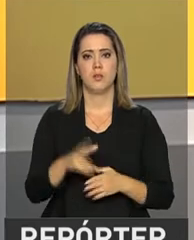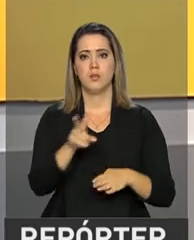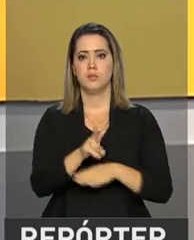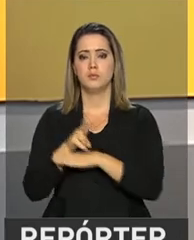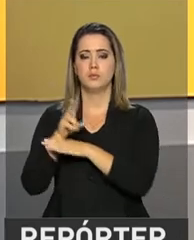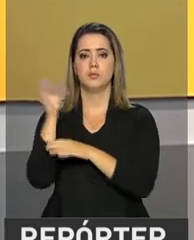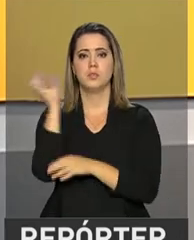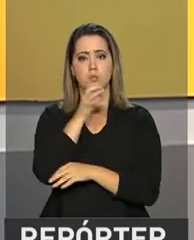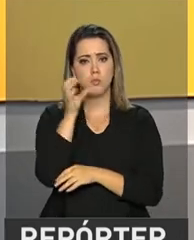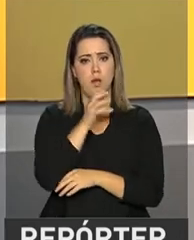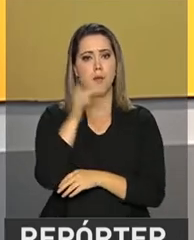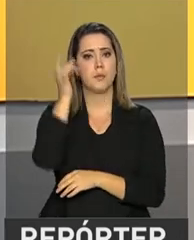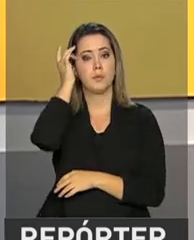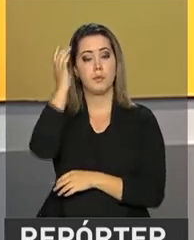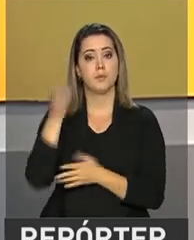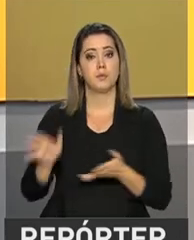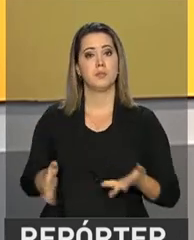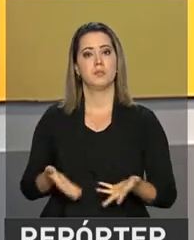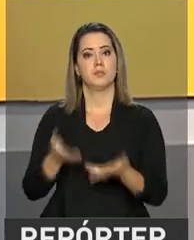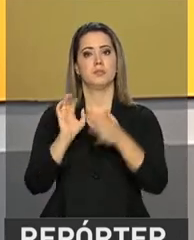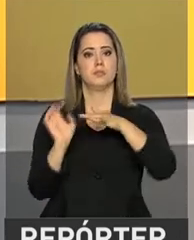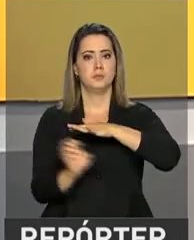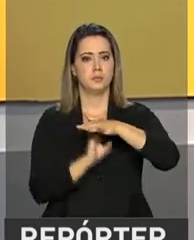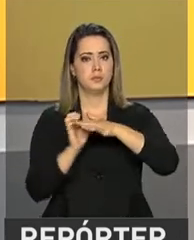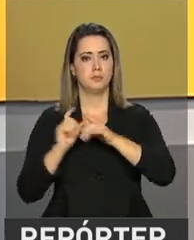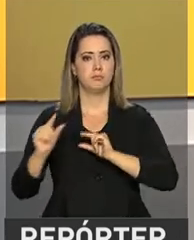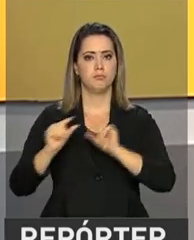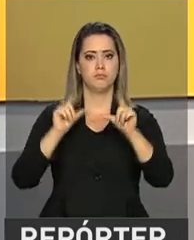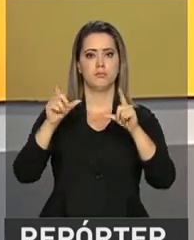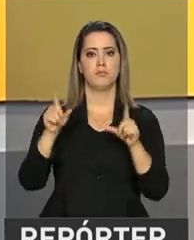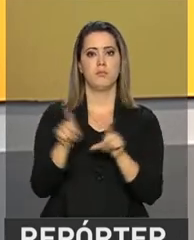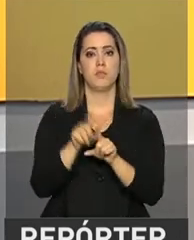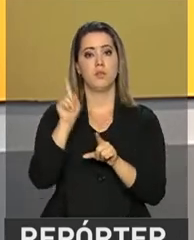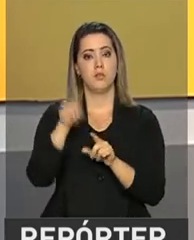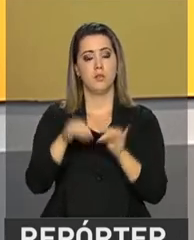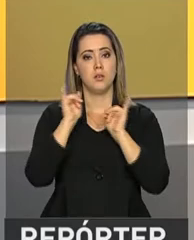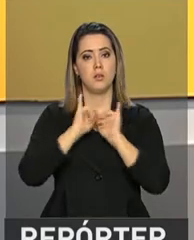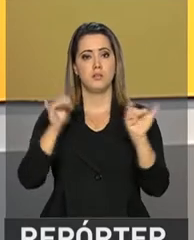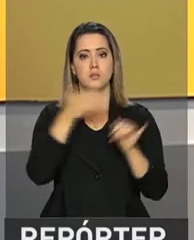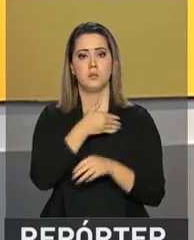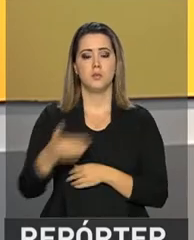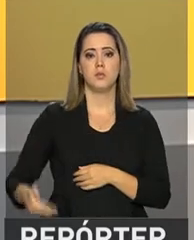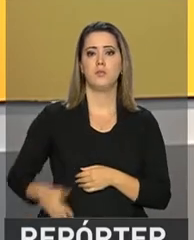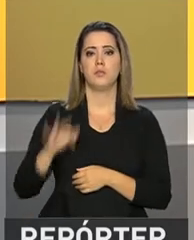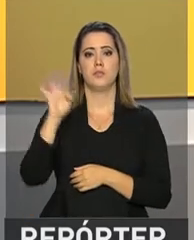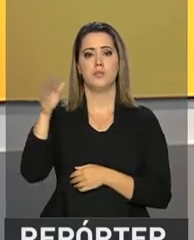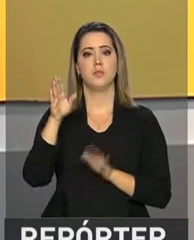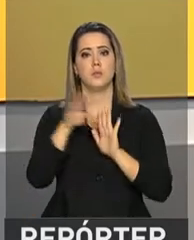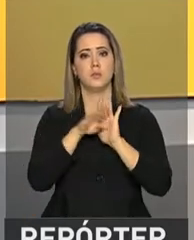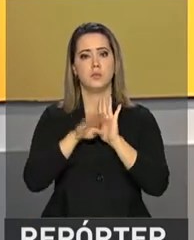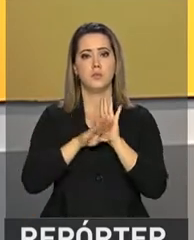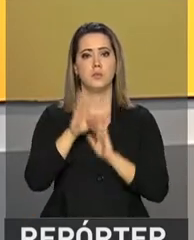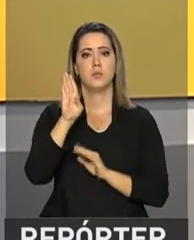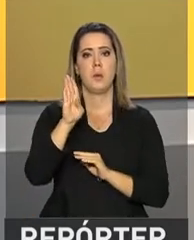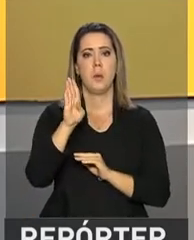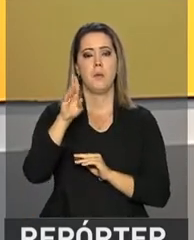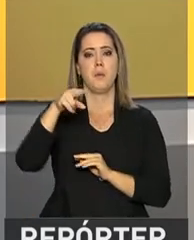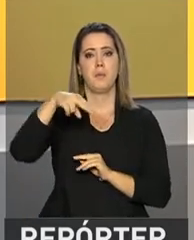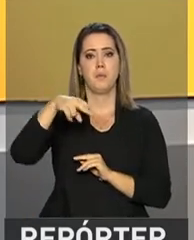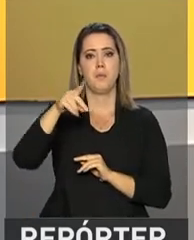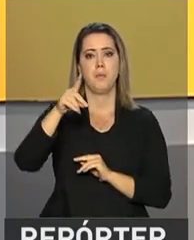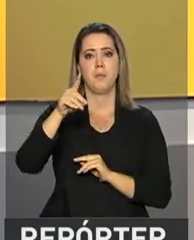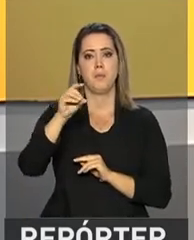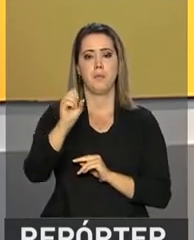rápido e fácil para incentivar micro pequenas e médias empresas lançado pelo governo federal o programa bnds giro